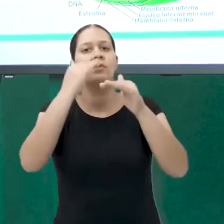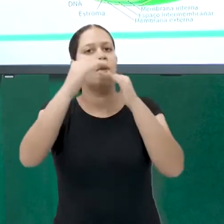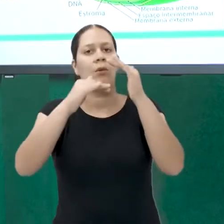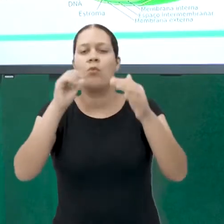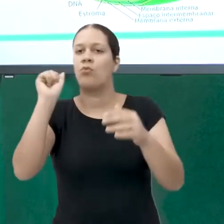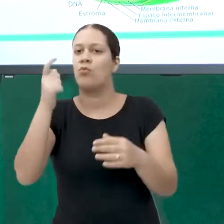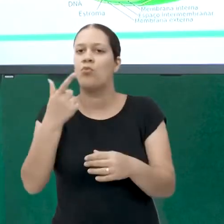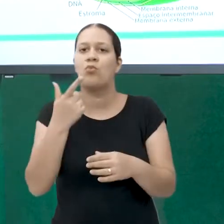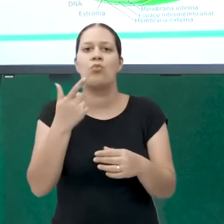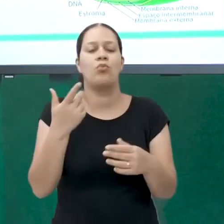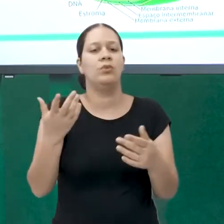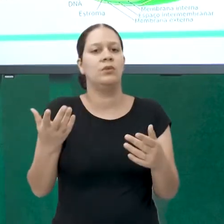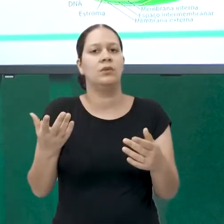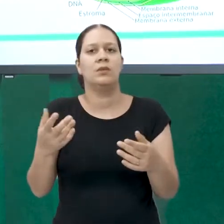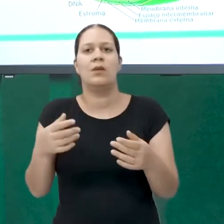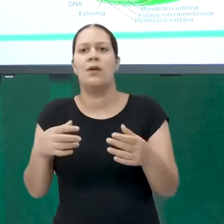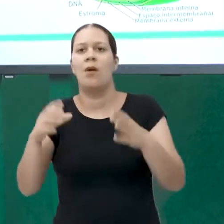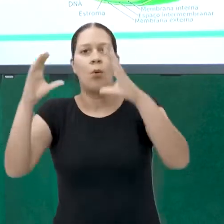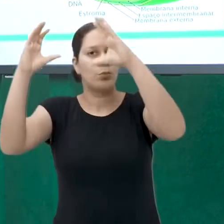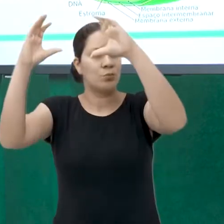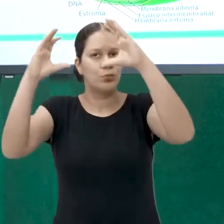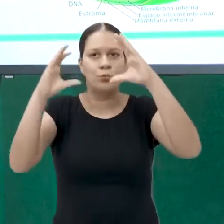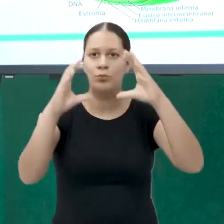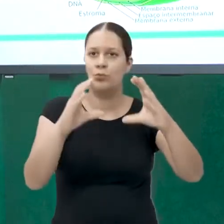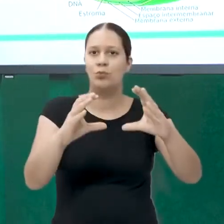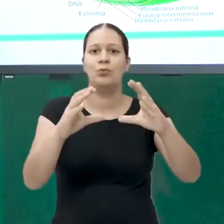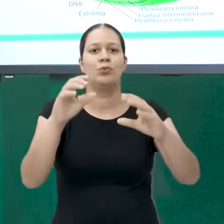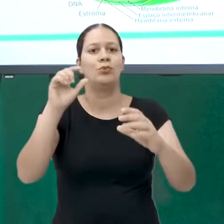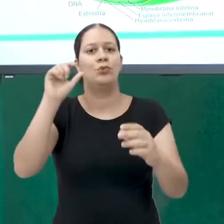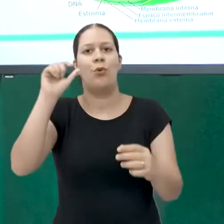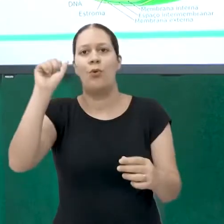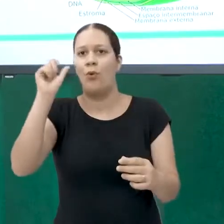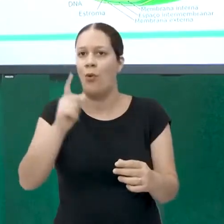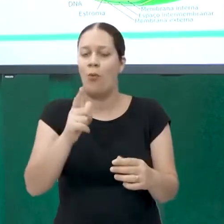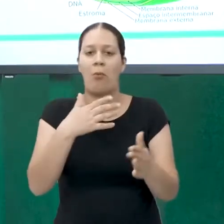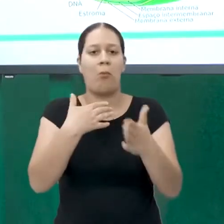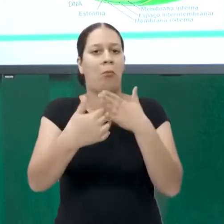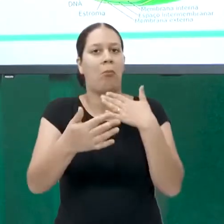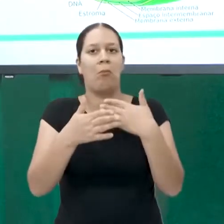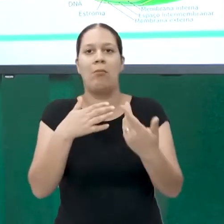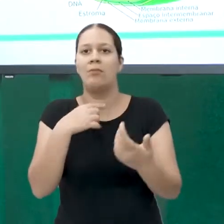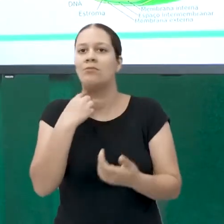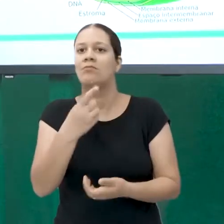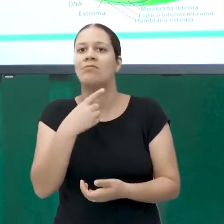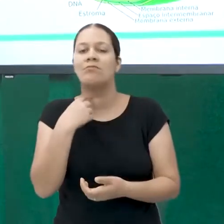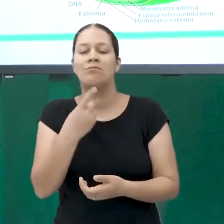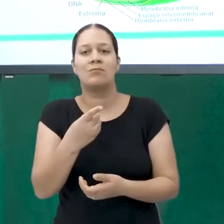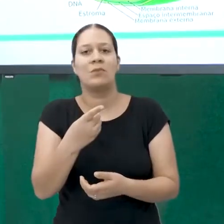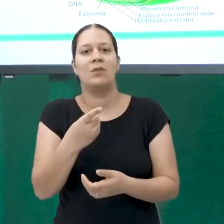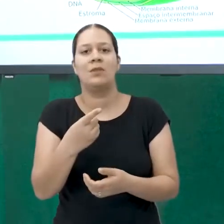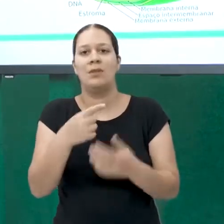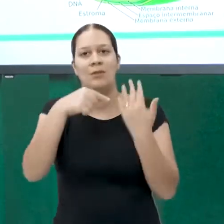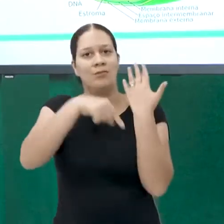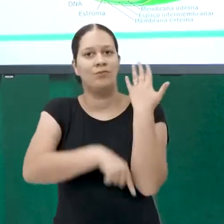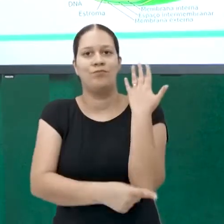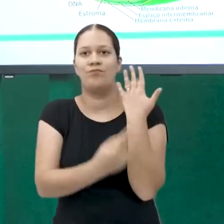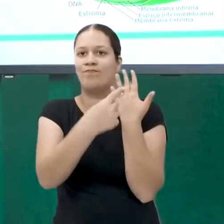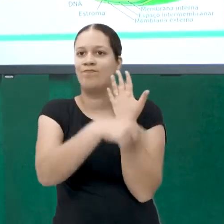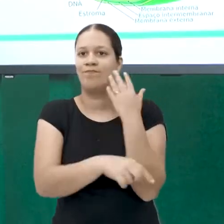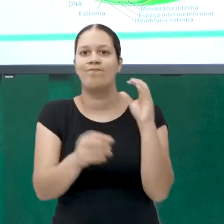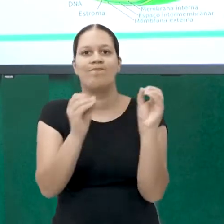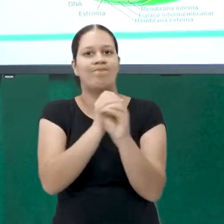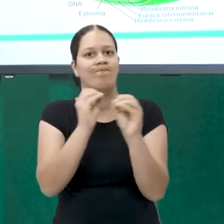do processo, você pode colocar a luz o que for, você pode colocar o sol na cara dessa planta, não importa, ela não ia